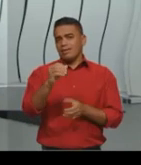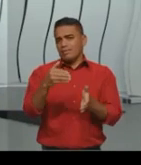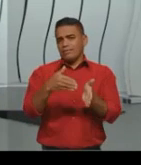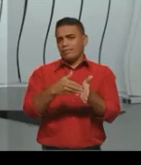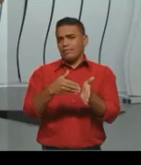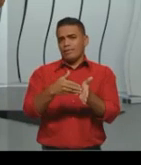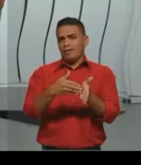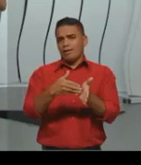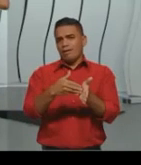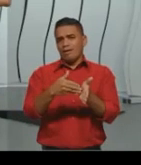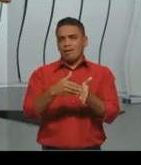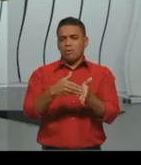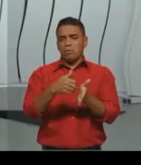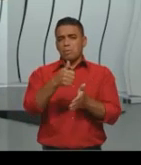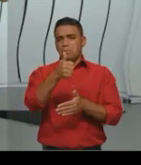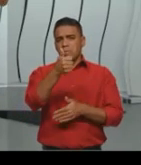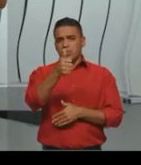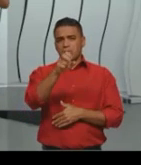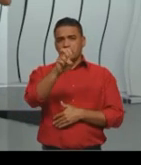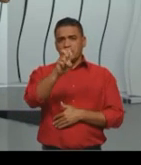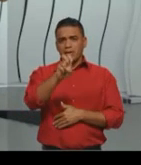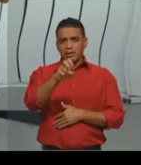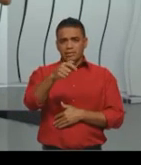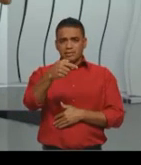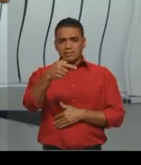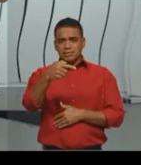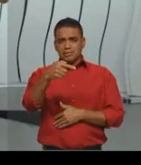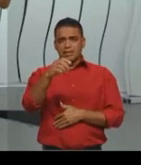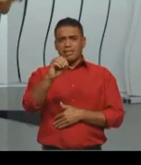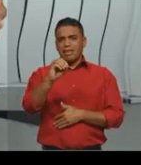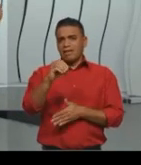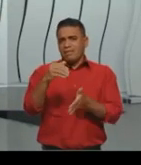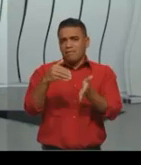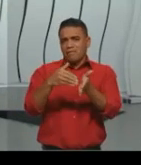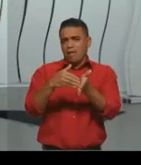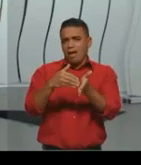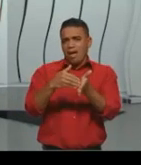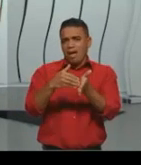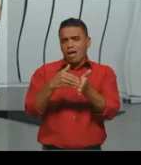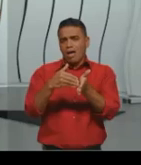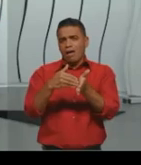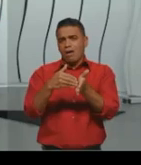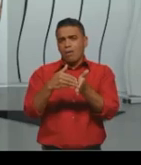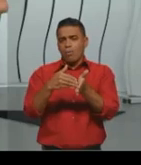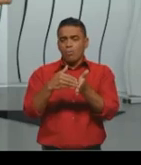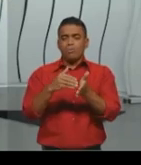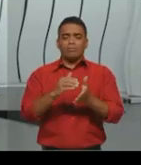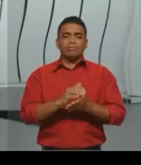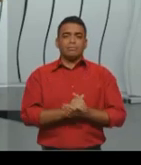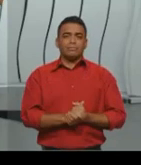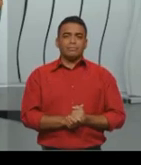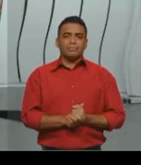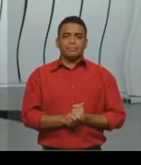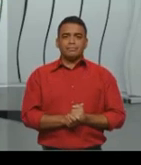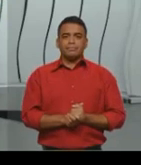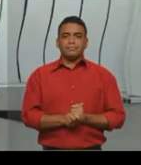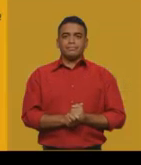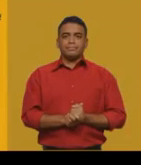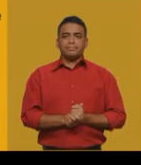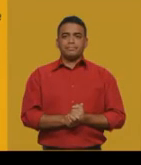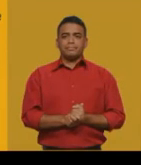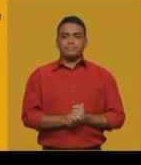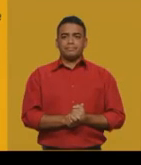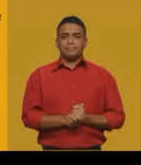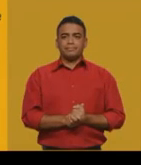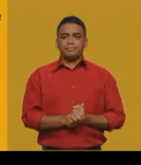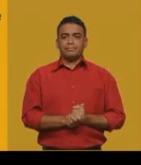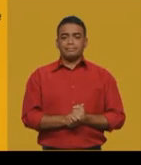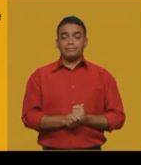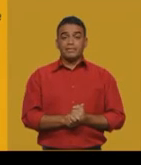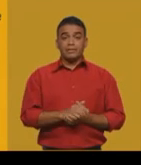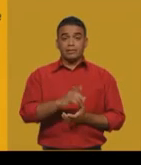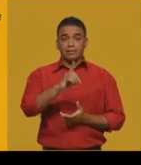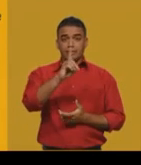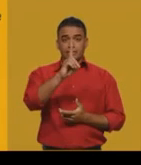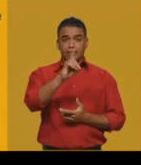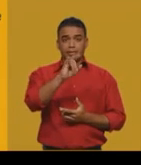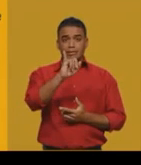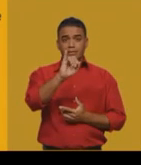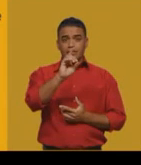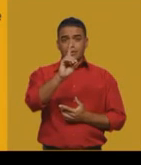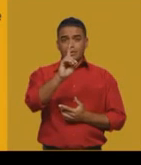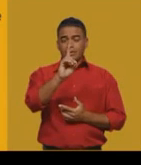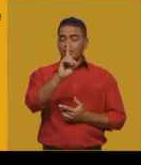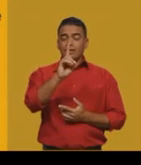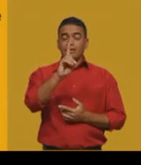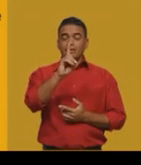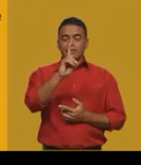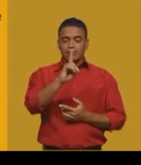fala 70s, 60s, 60s, 70s, anos 70 em inglês, 70s. E he